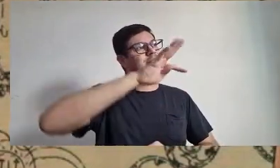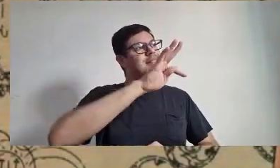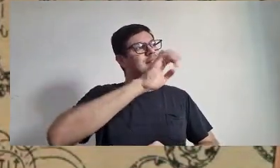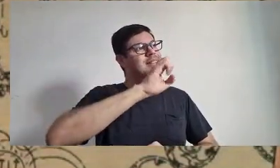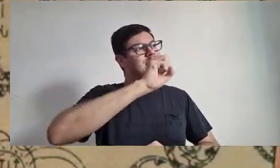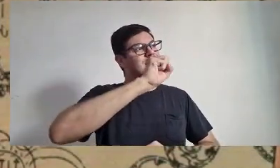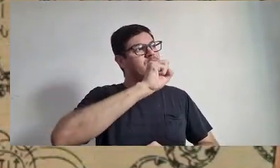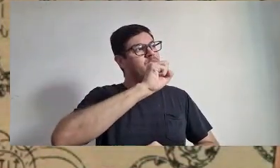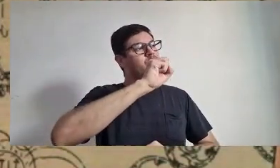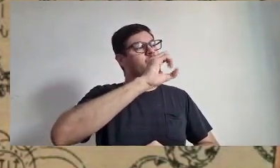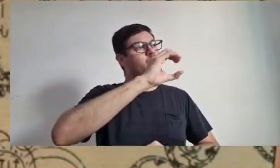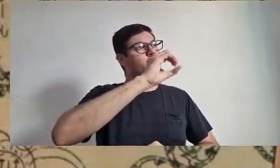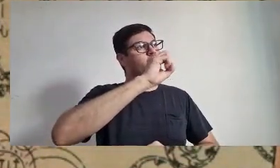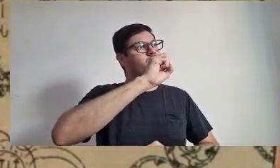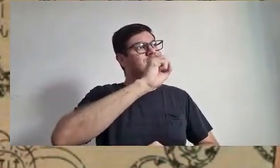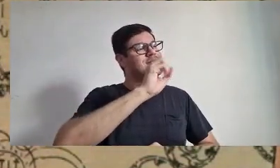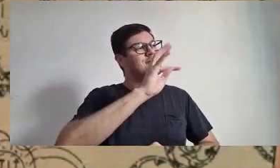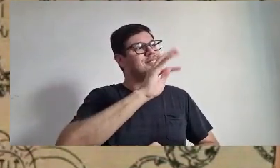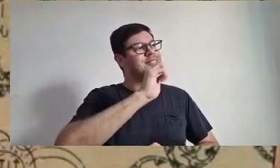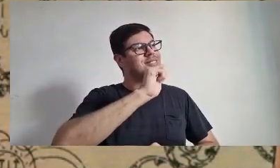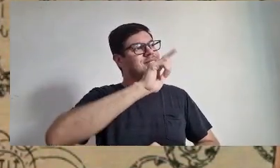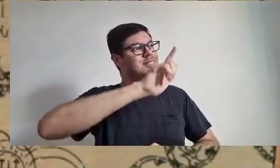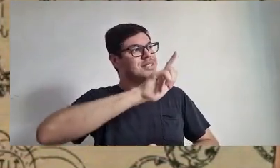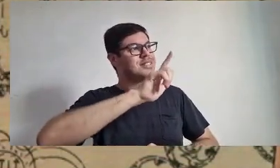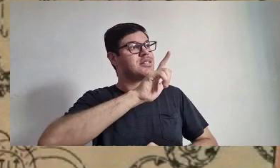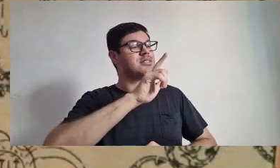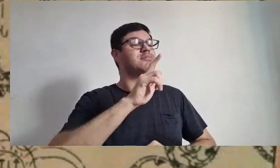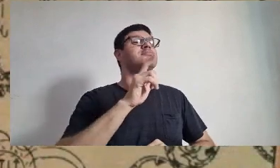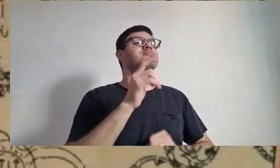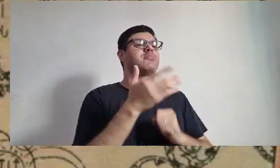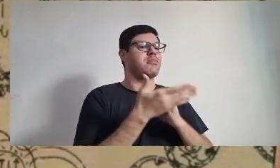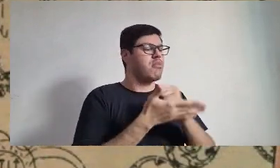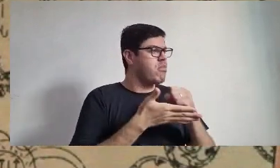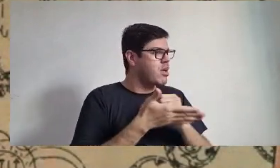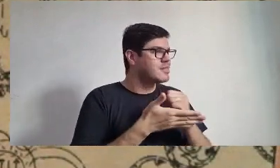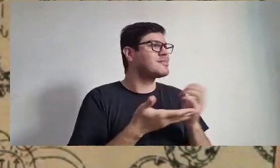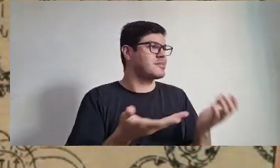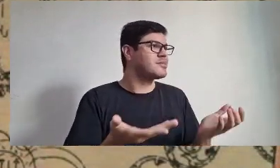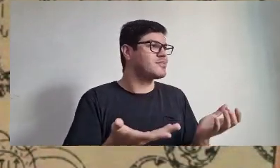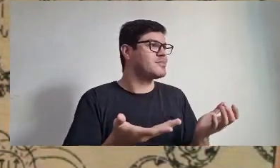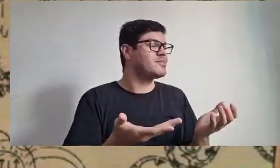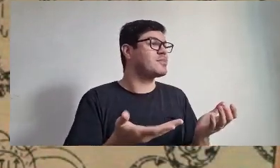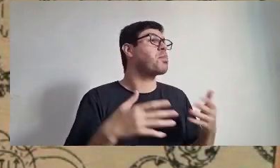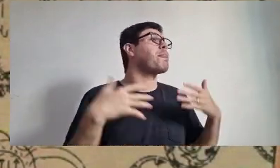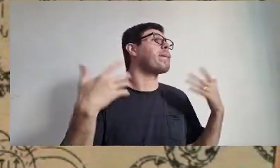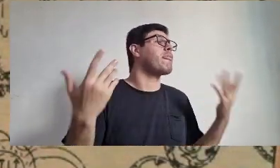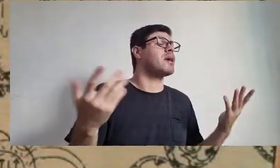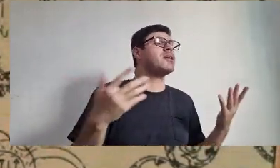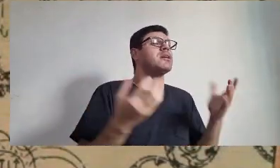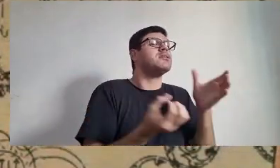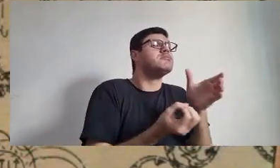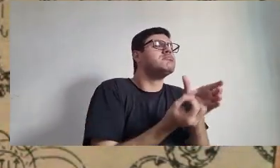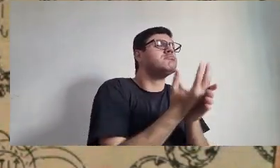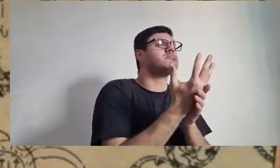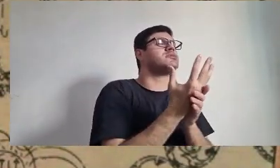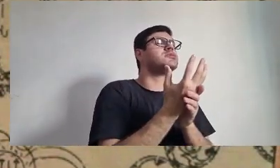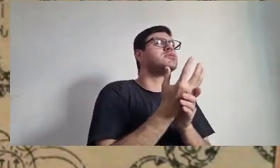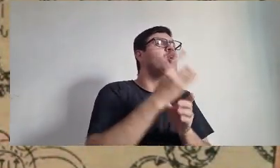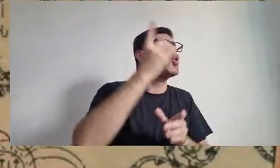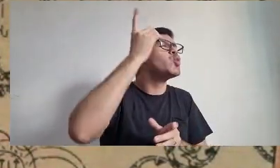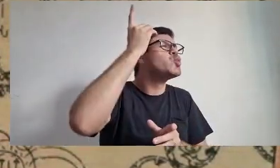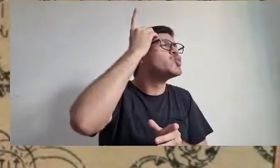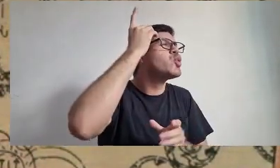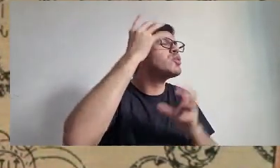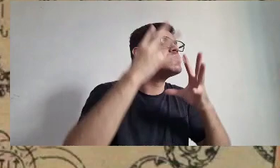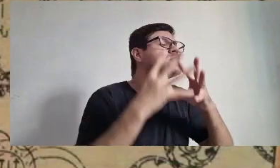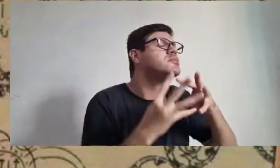neopentecostal e a nossa é uma pentecostal clássica. Então, nós cremos nos dons espirituais,